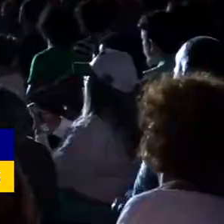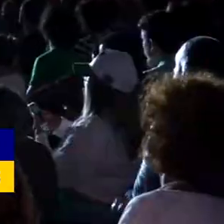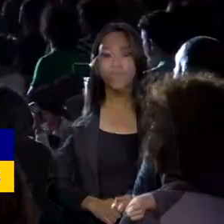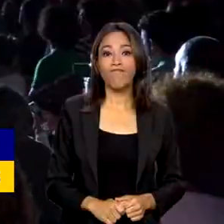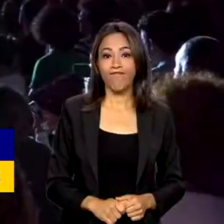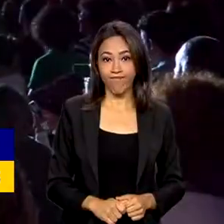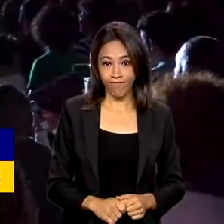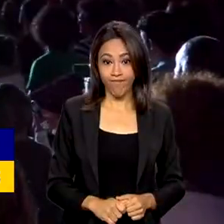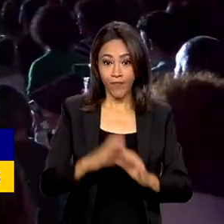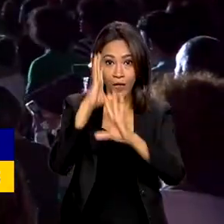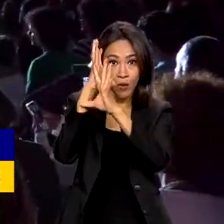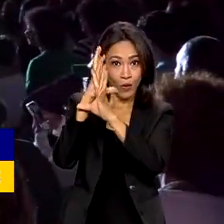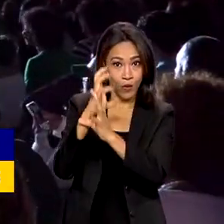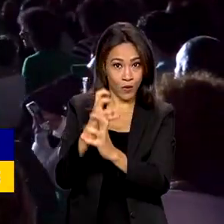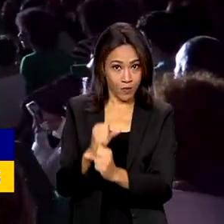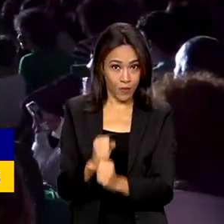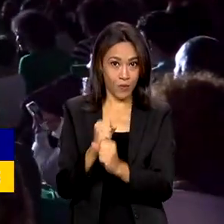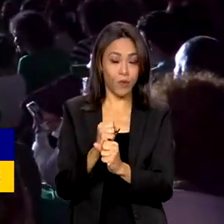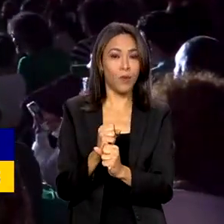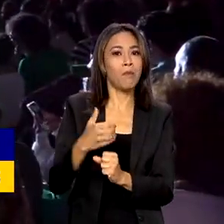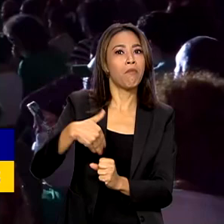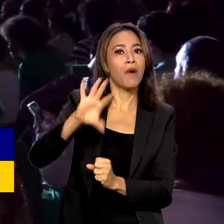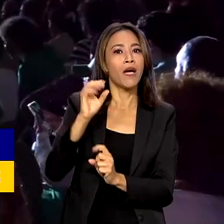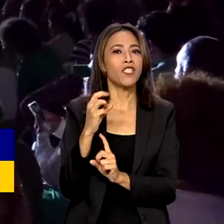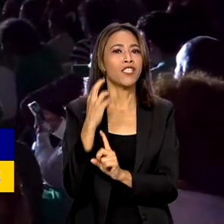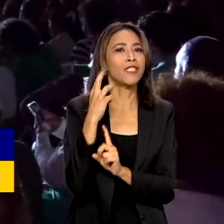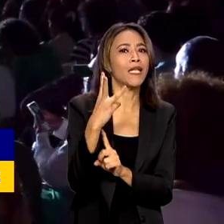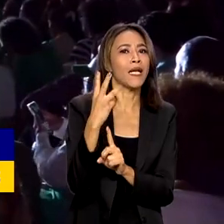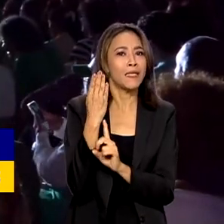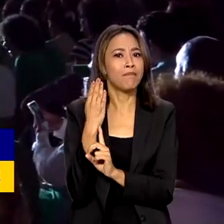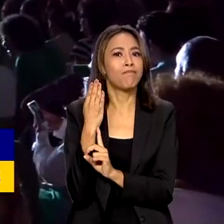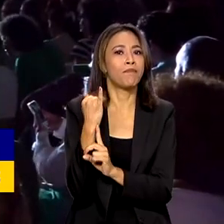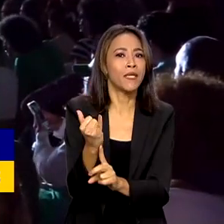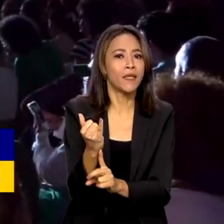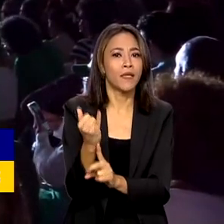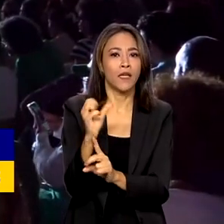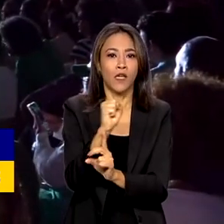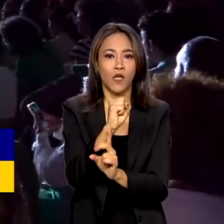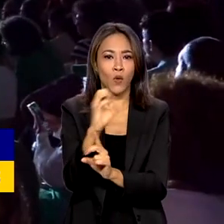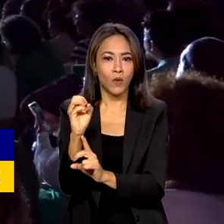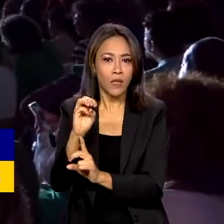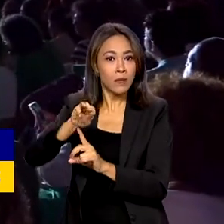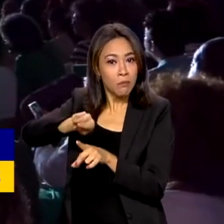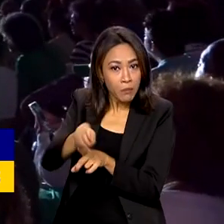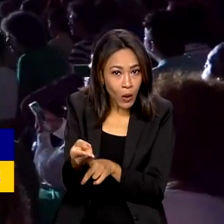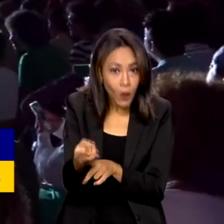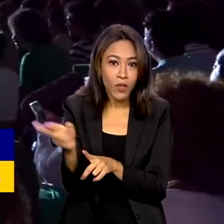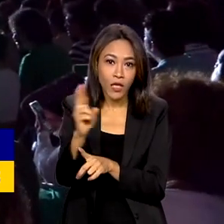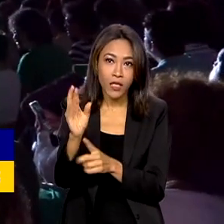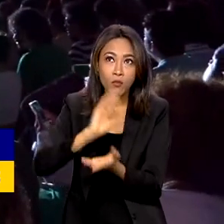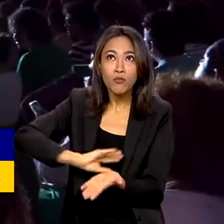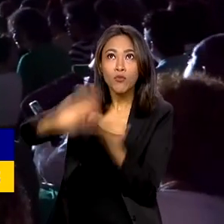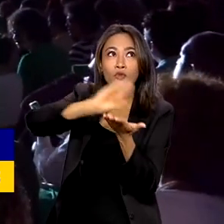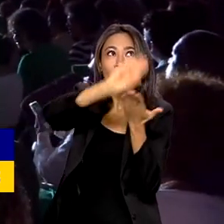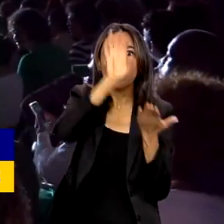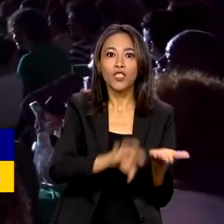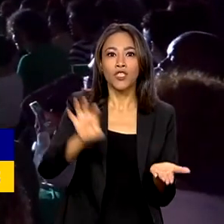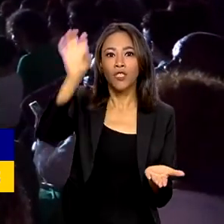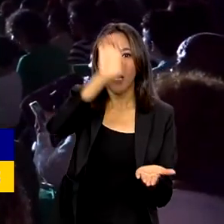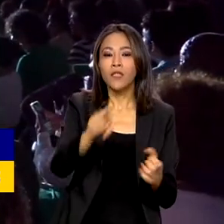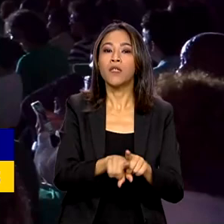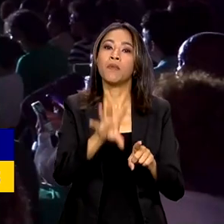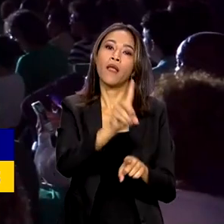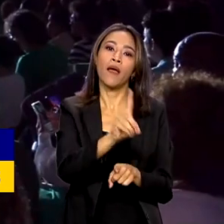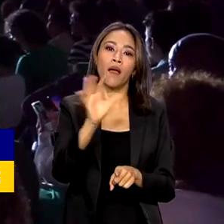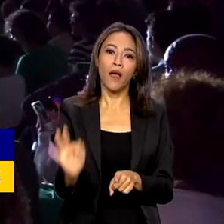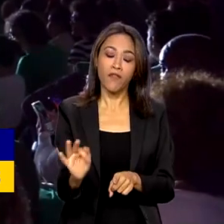Ao todo serão direcionados mais de 3 bilhões e 800 milhões de reais para os estados, o Distrito Federal